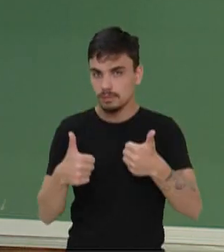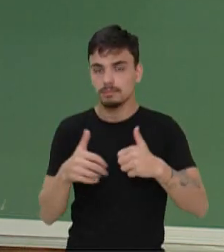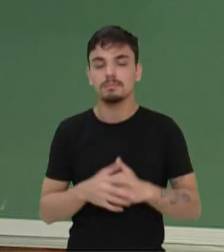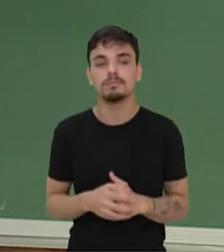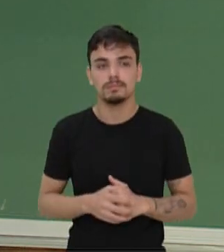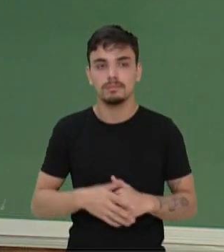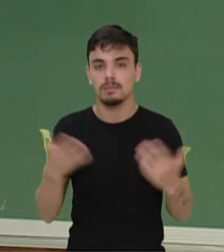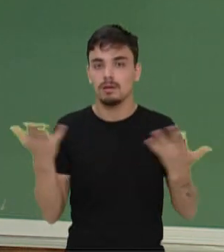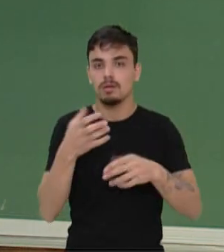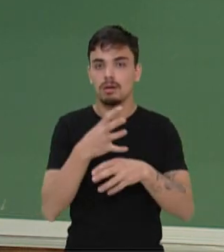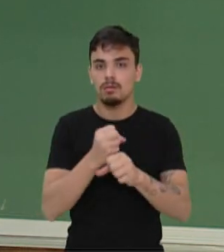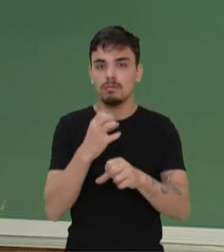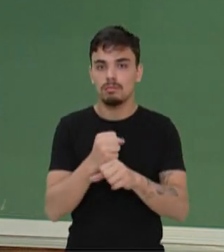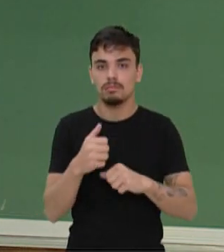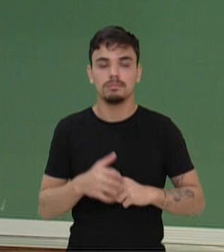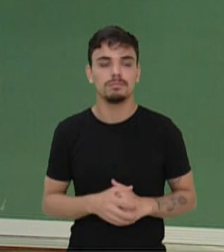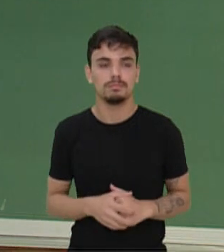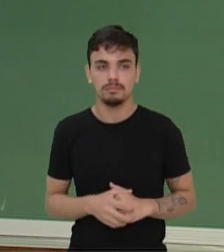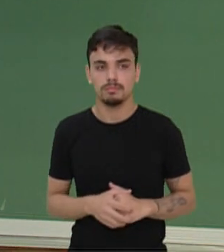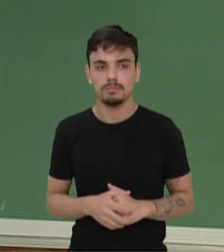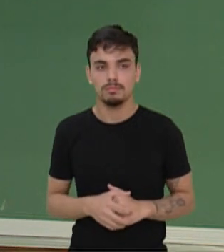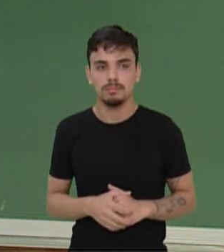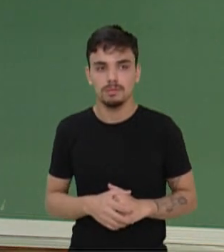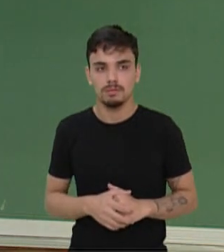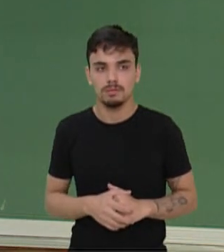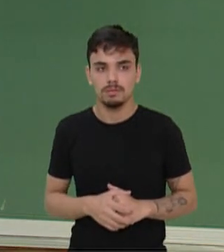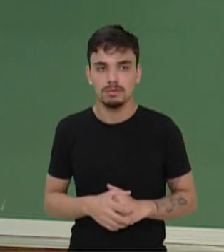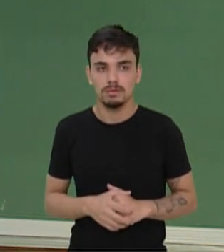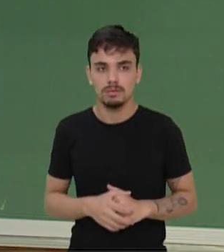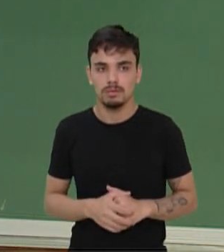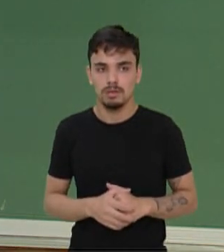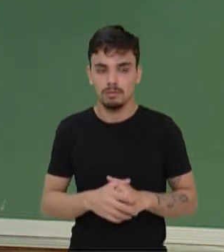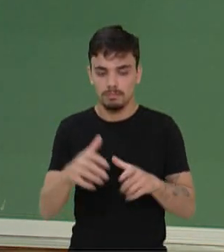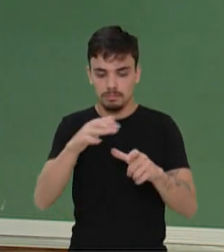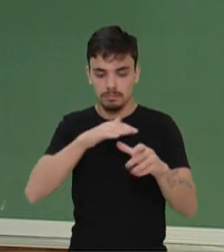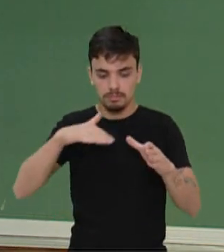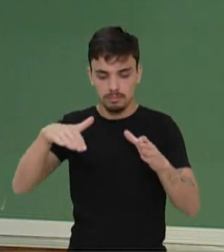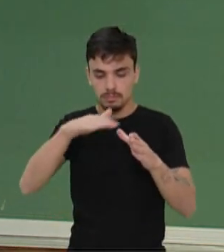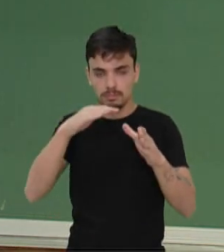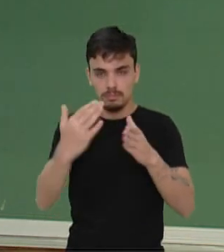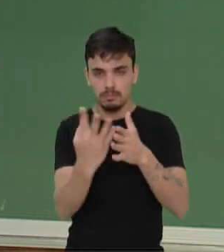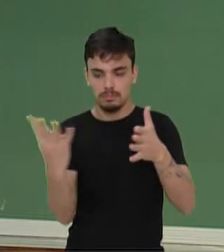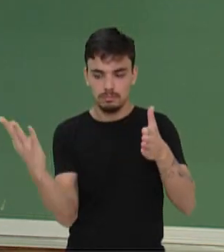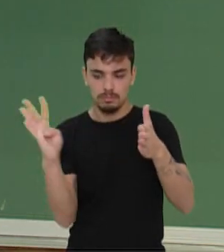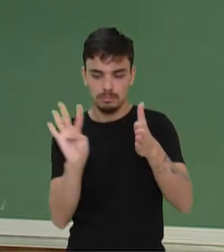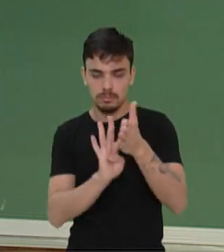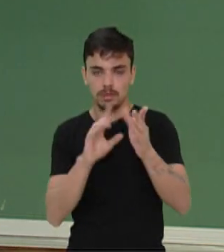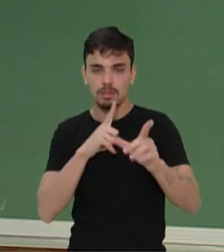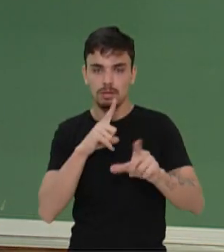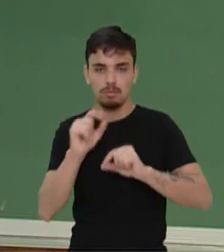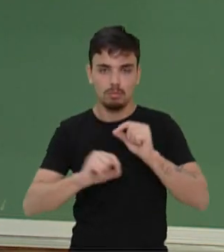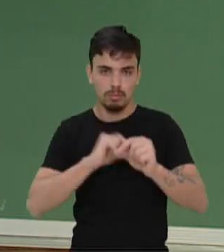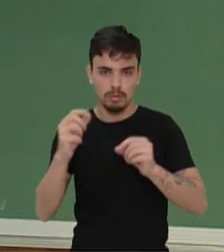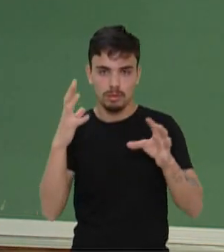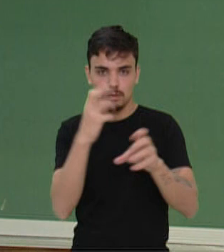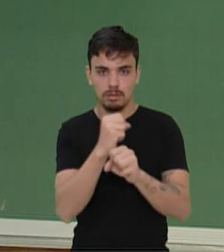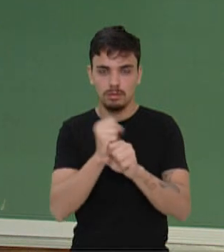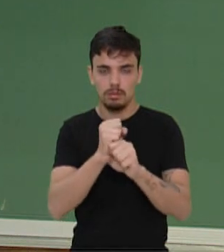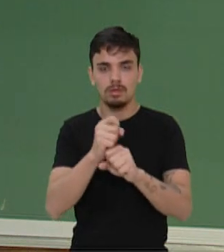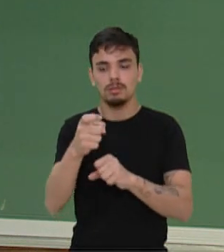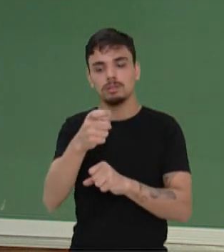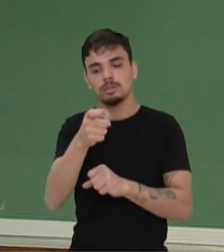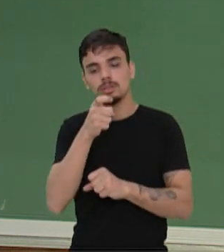Então, vamos calcular isso aí. Olha lá, as dimensões do cercado, então, para que tenha a área máxima, basta calcular o x do vértice,